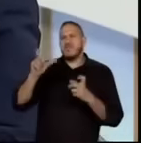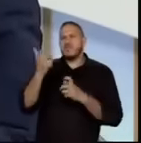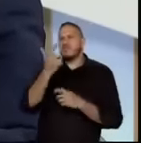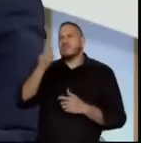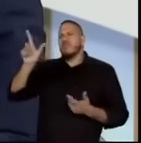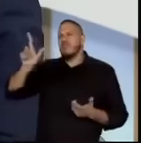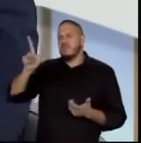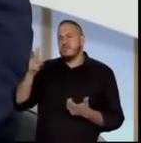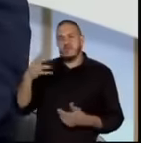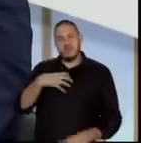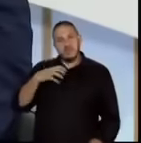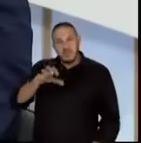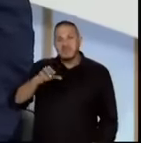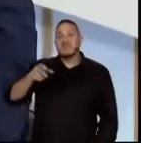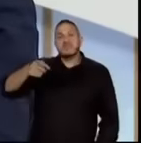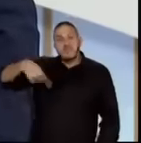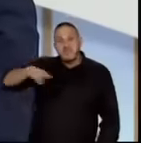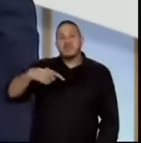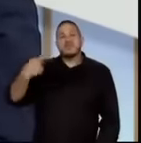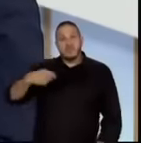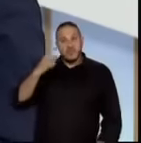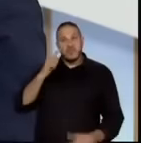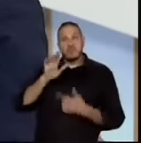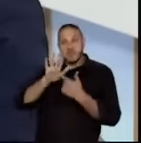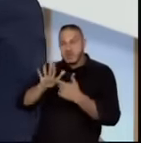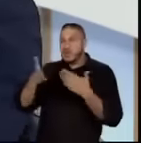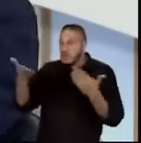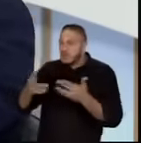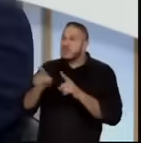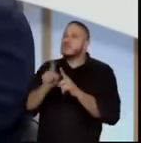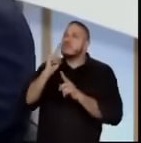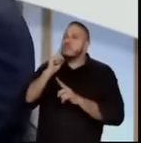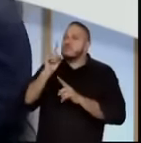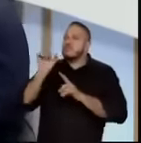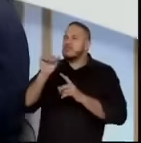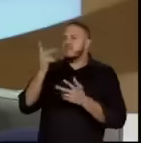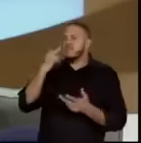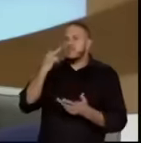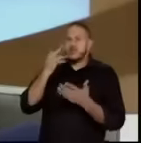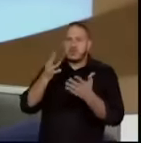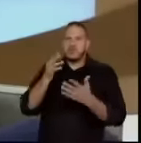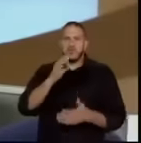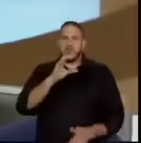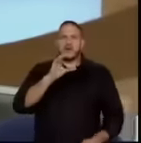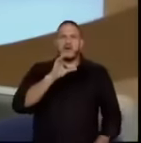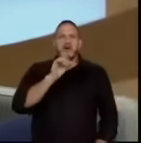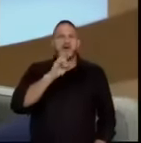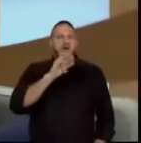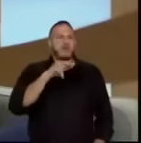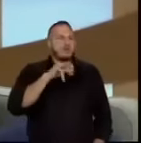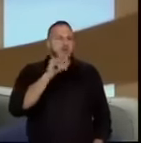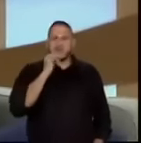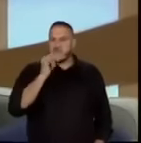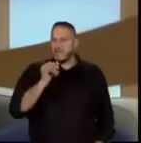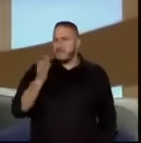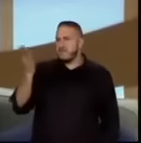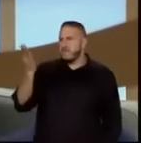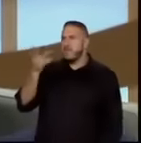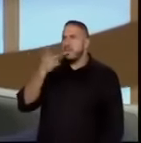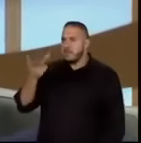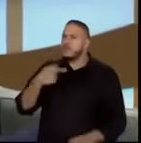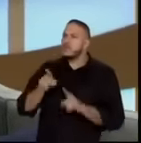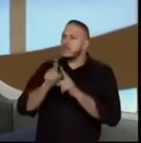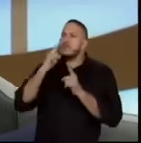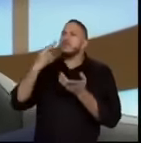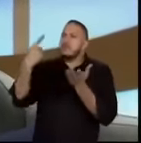é uma situação que nós precisamos trazer aqui para a normalidade e, como a Carolina colocou, estabelecer as formas